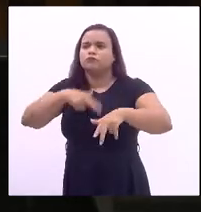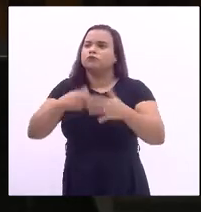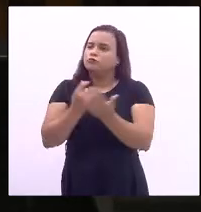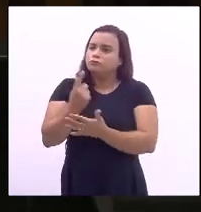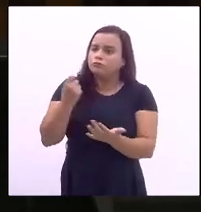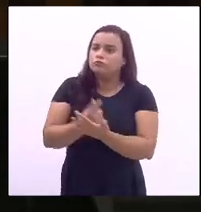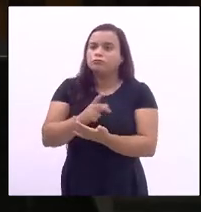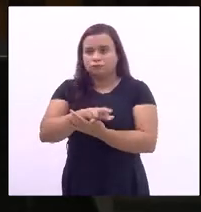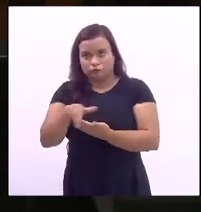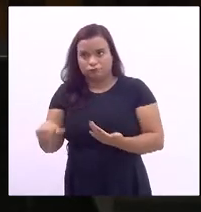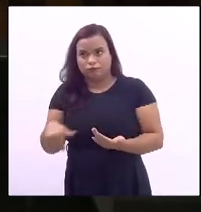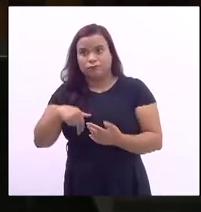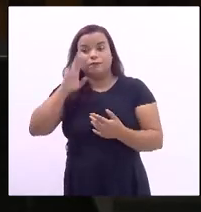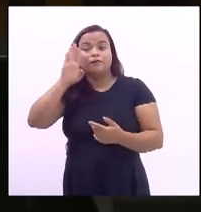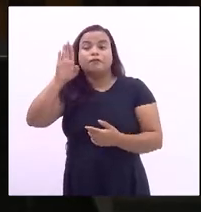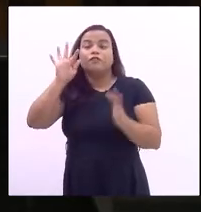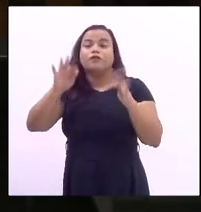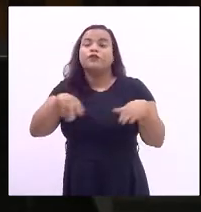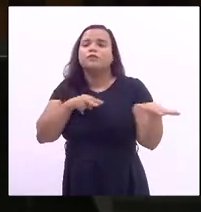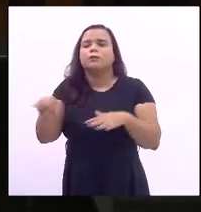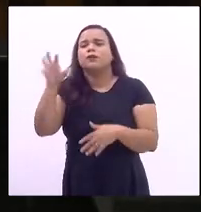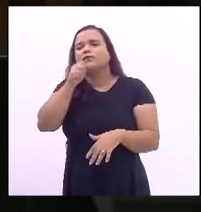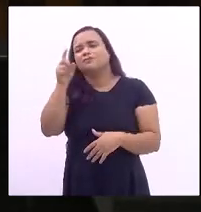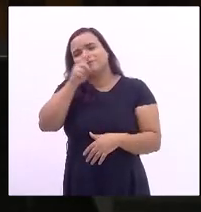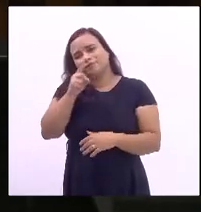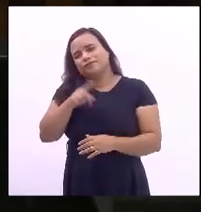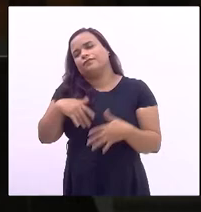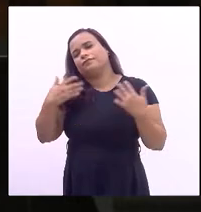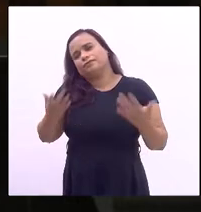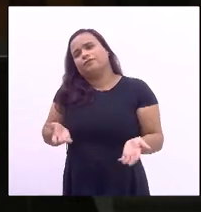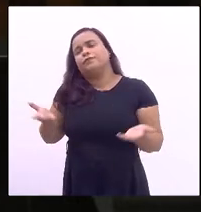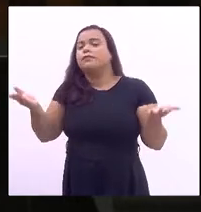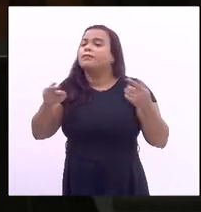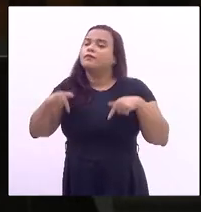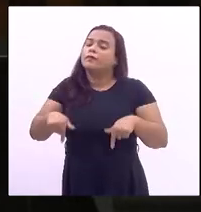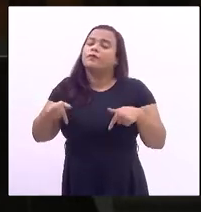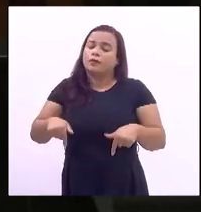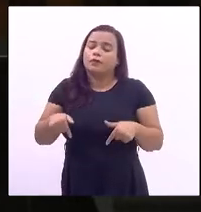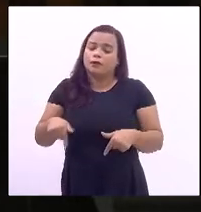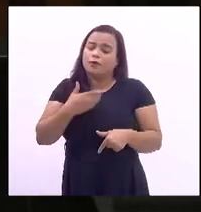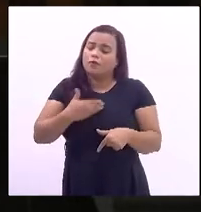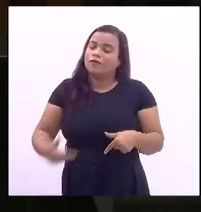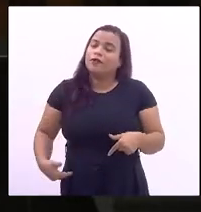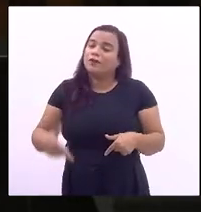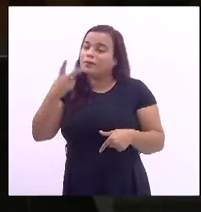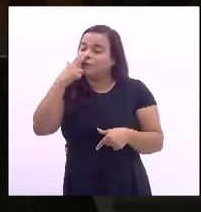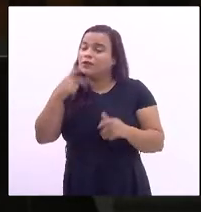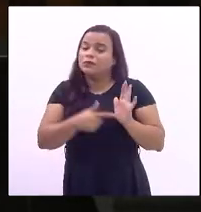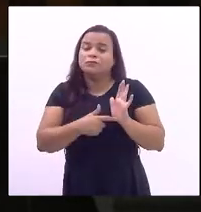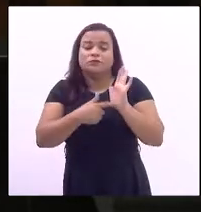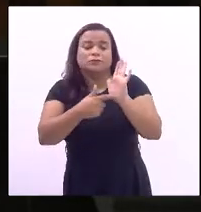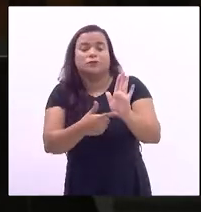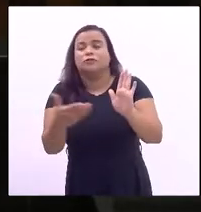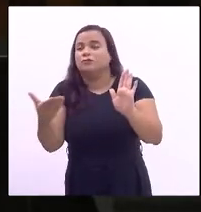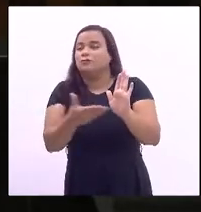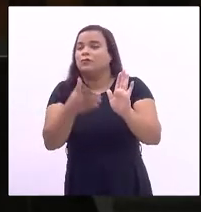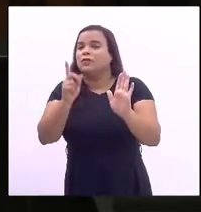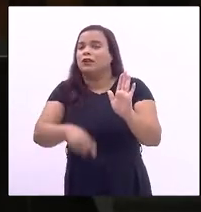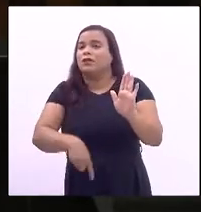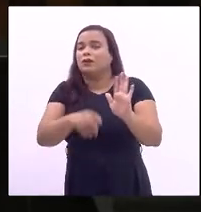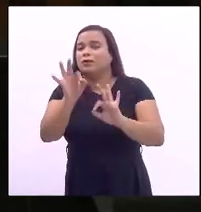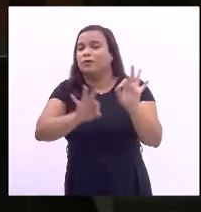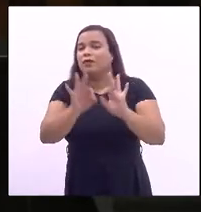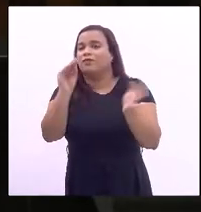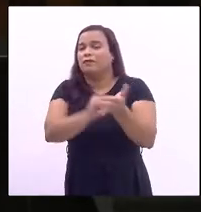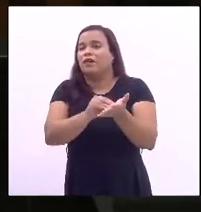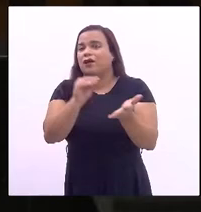consomem inclusive nos finais de semana agora o caminho que o governo do estado Está apresentando é o caminho da falta de